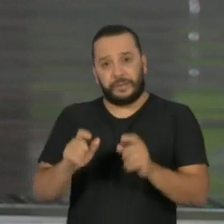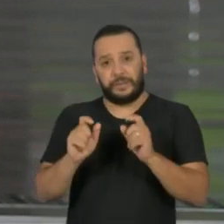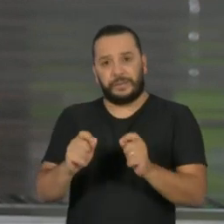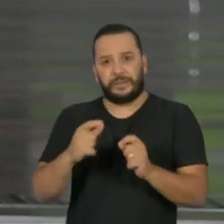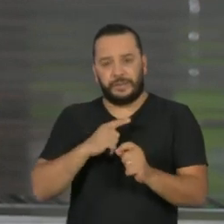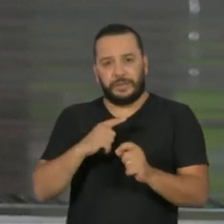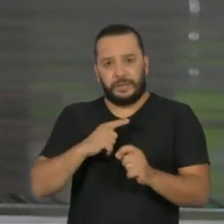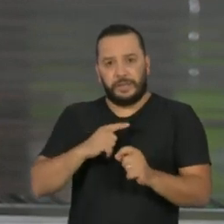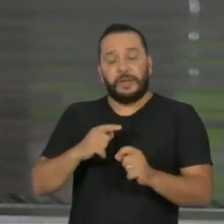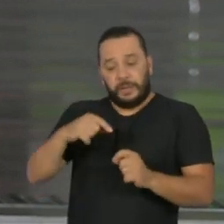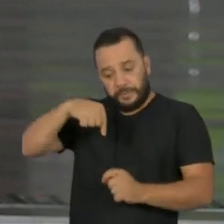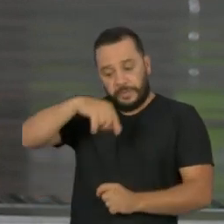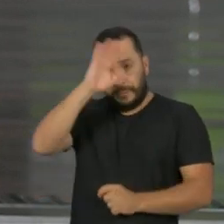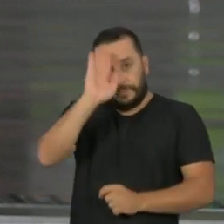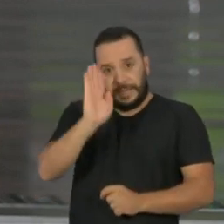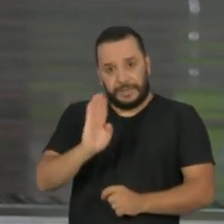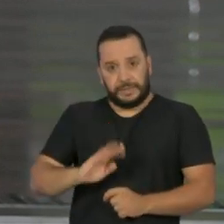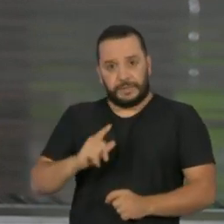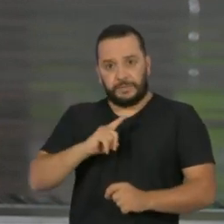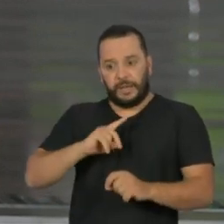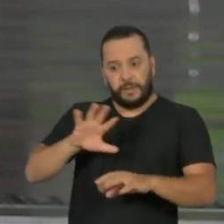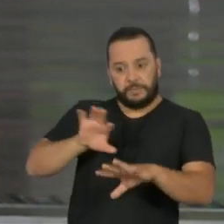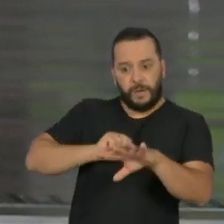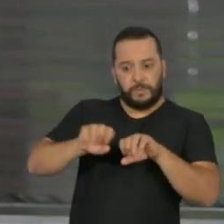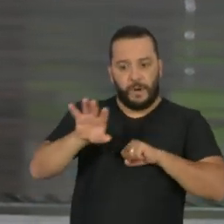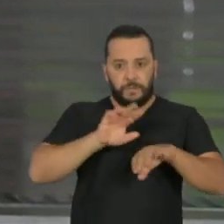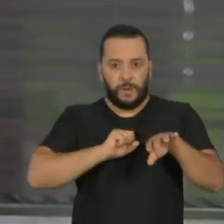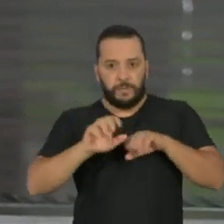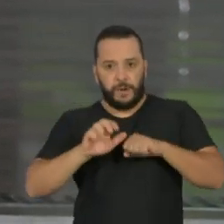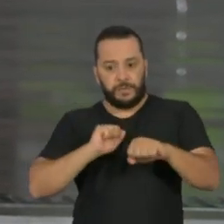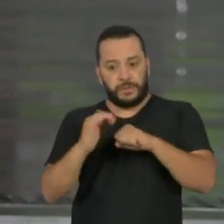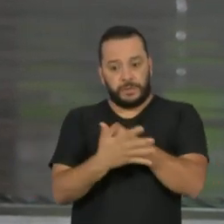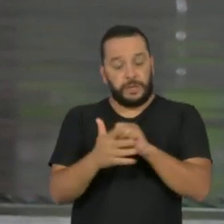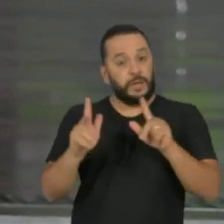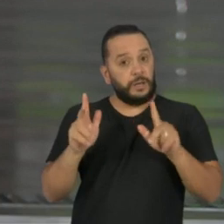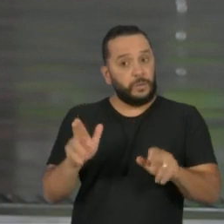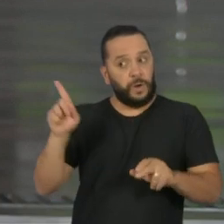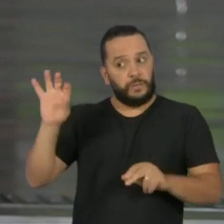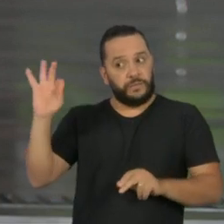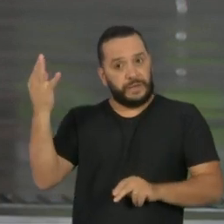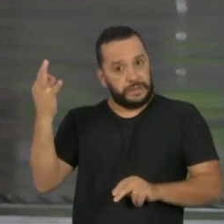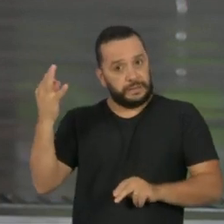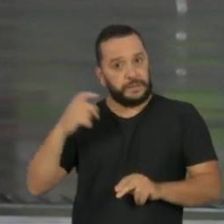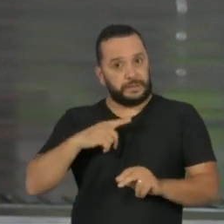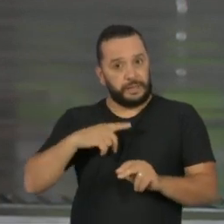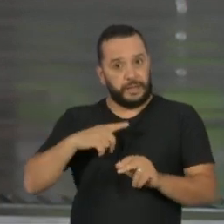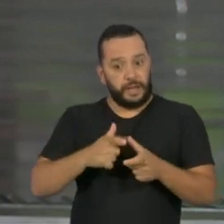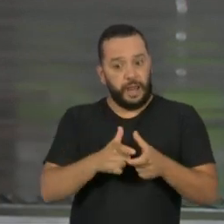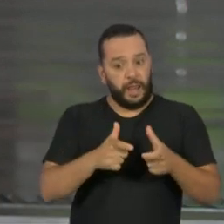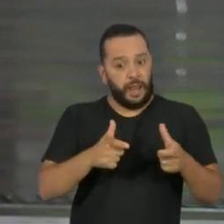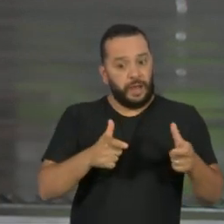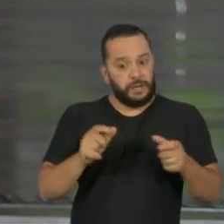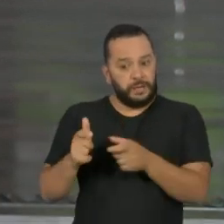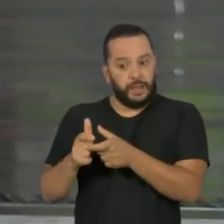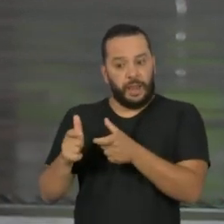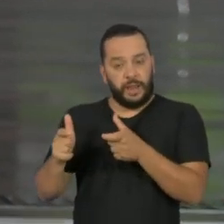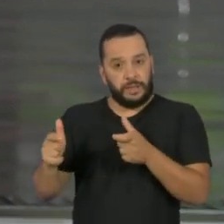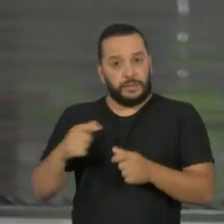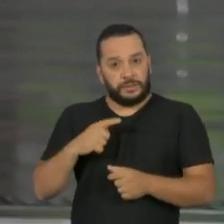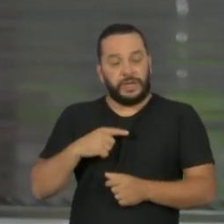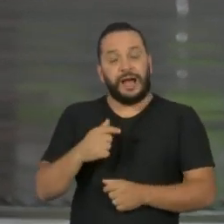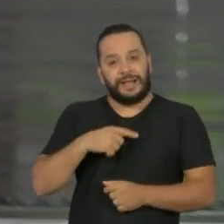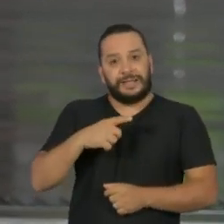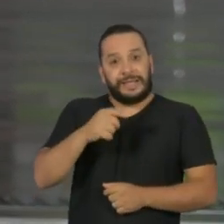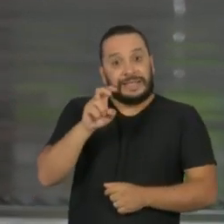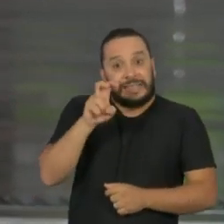de infectados no Brasil se assemelha à da França, que em 10 dias saltou para 50 casos para 1.000. O